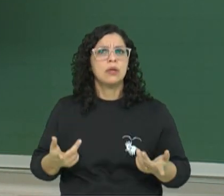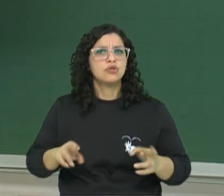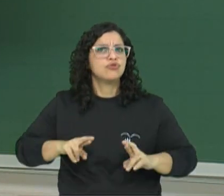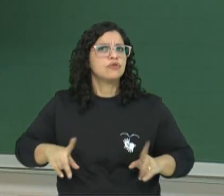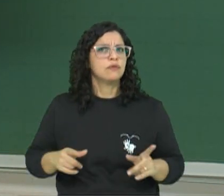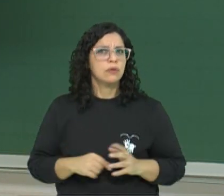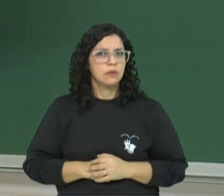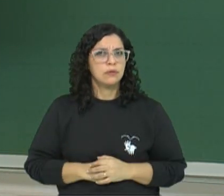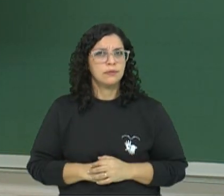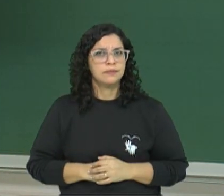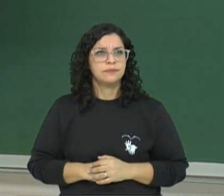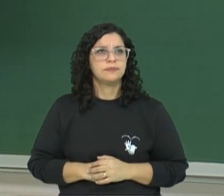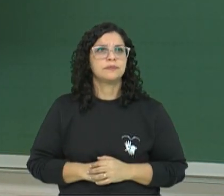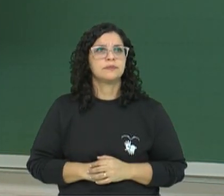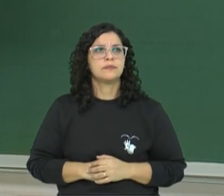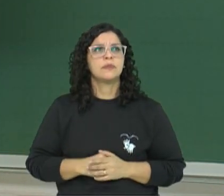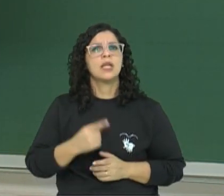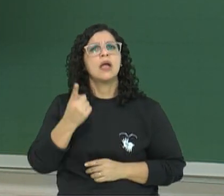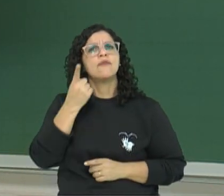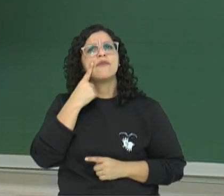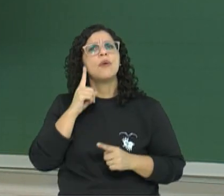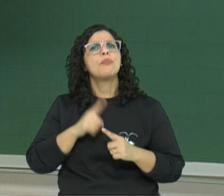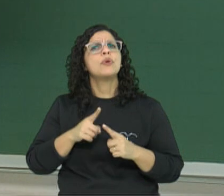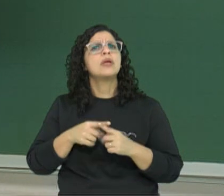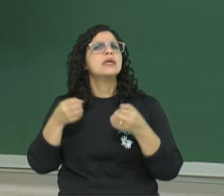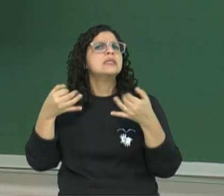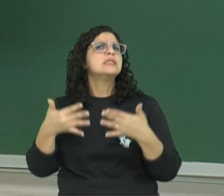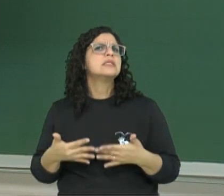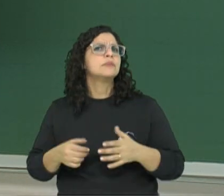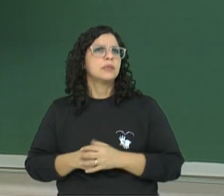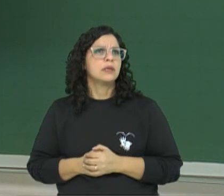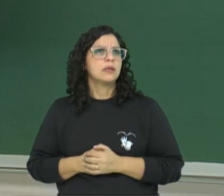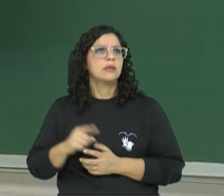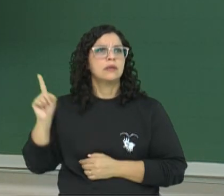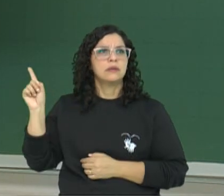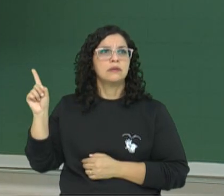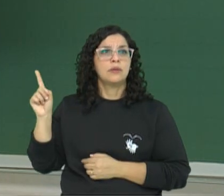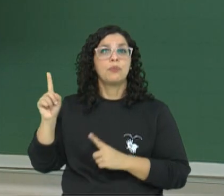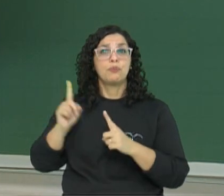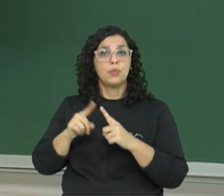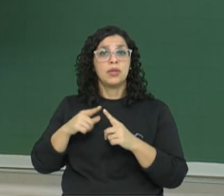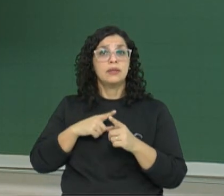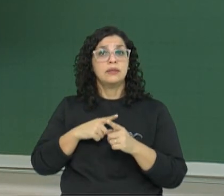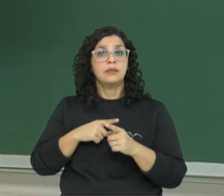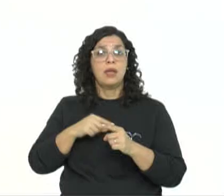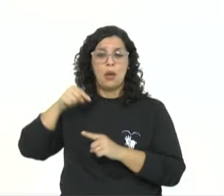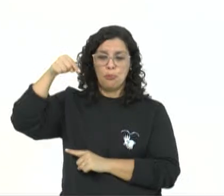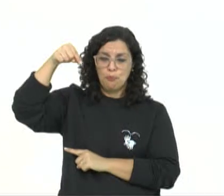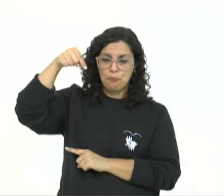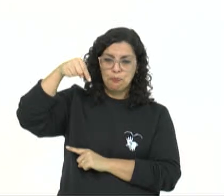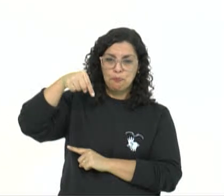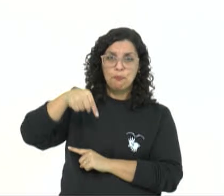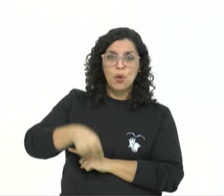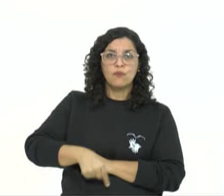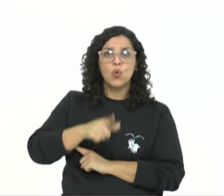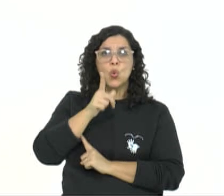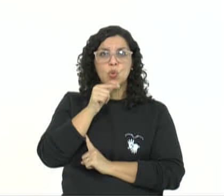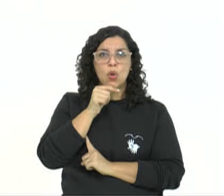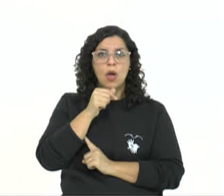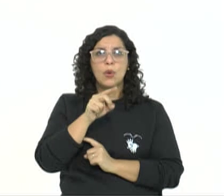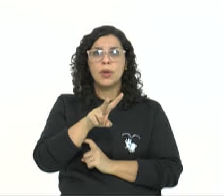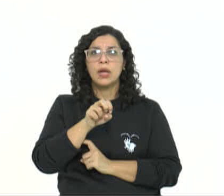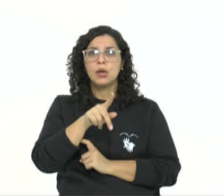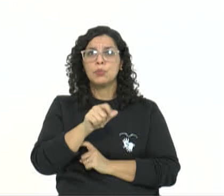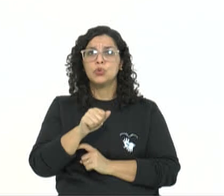superior? Essa diferença se justifica-se pelo aumento com a profundidade do